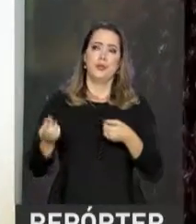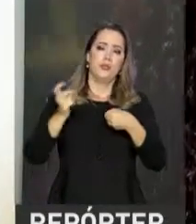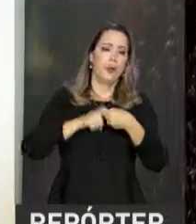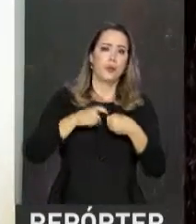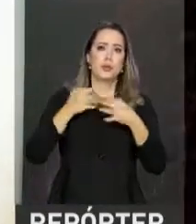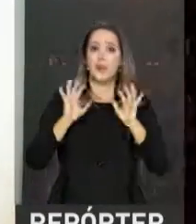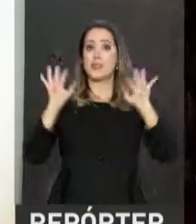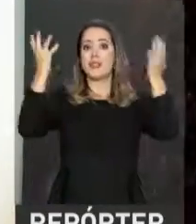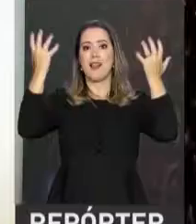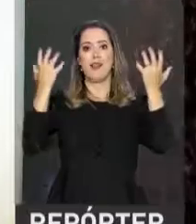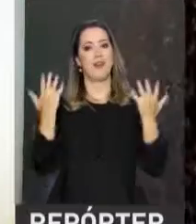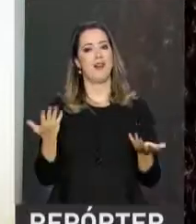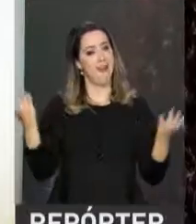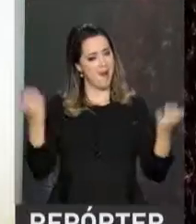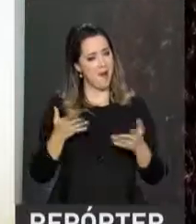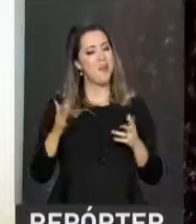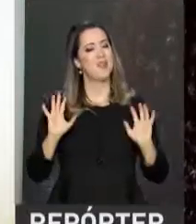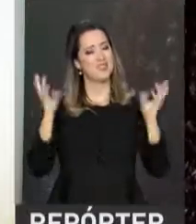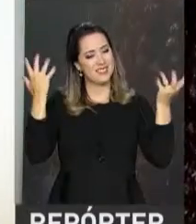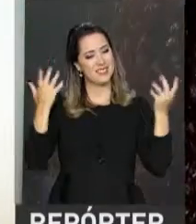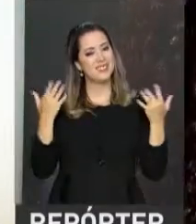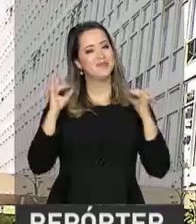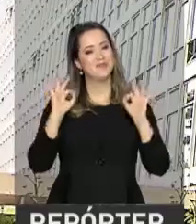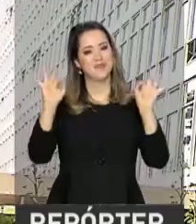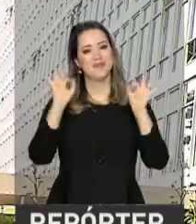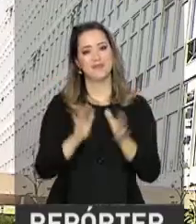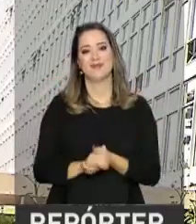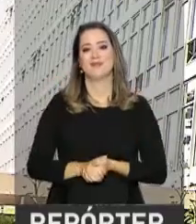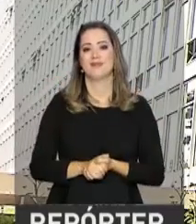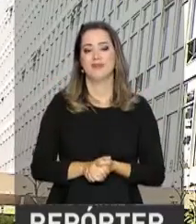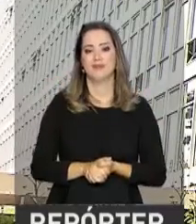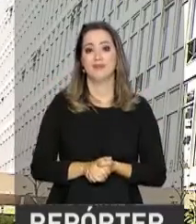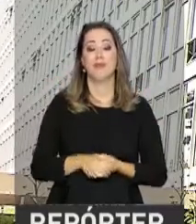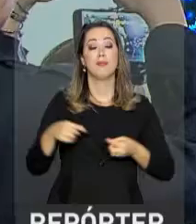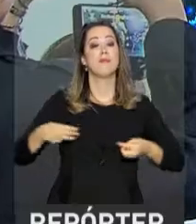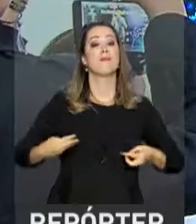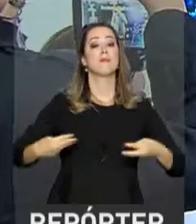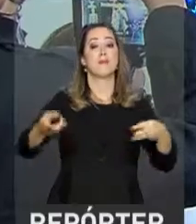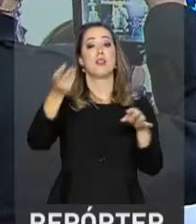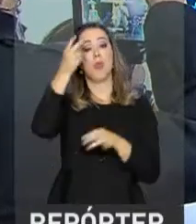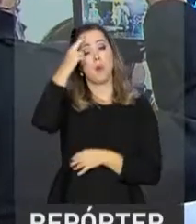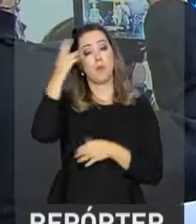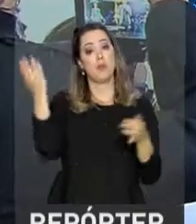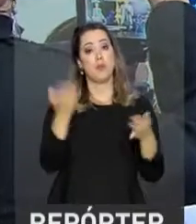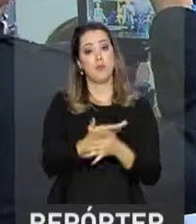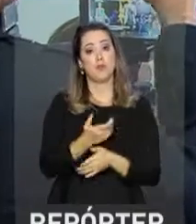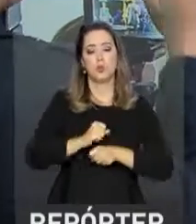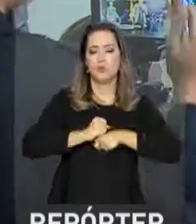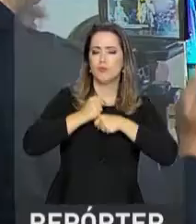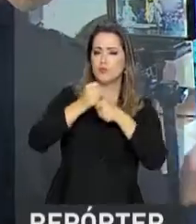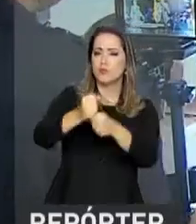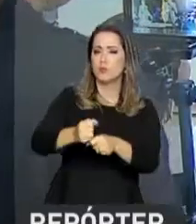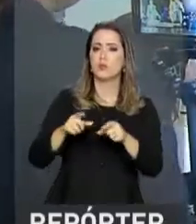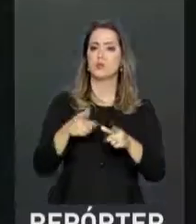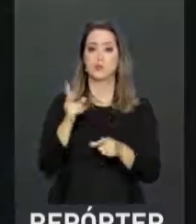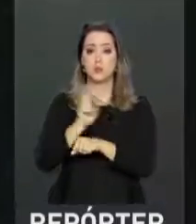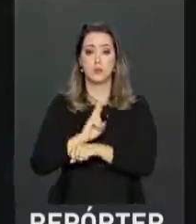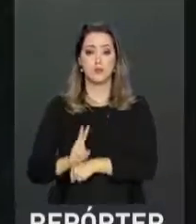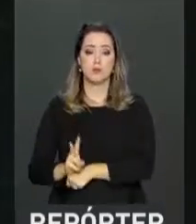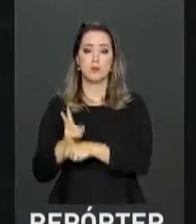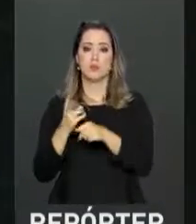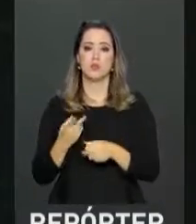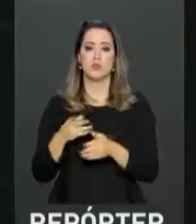celebrar finalmente chegou a hora o ministério da cultura deve agora centrar esforços para fiscalizar a distribuição